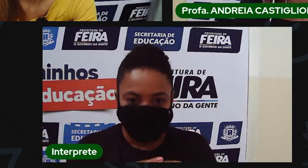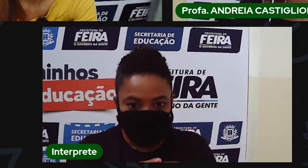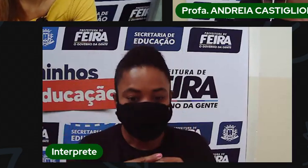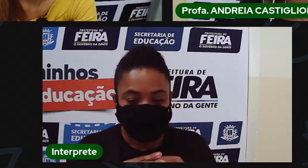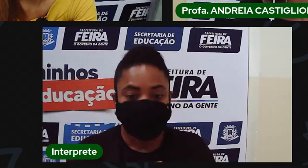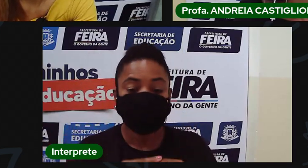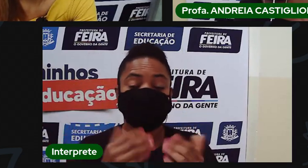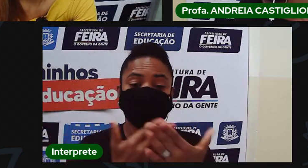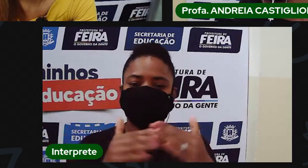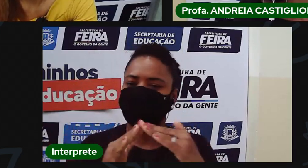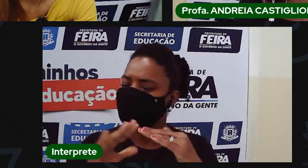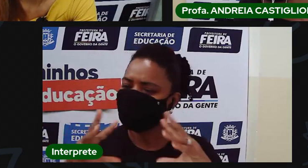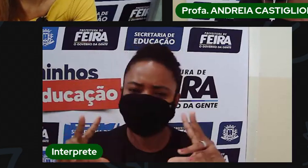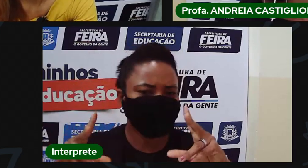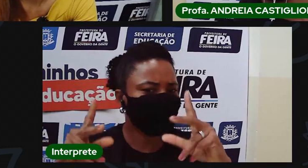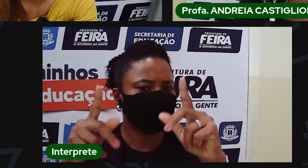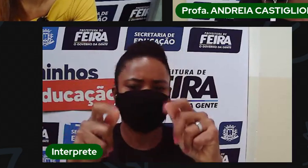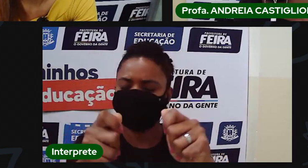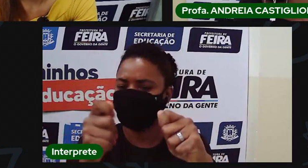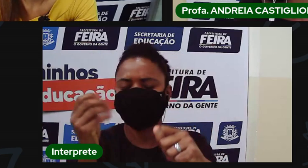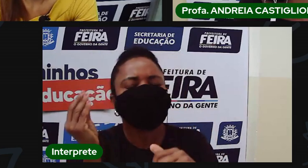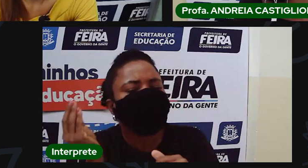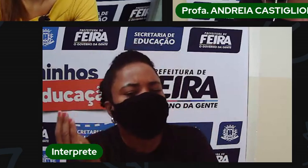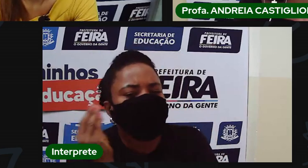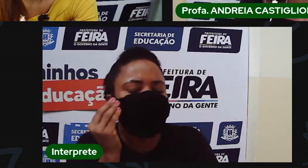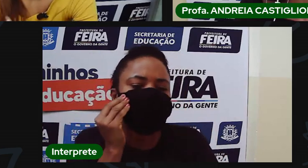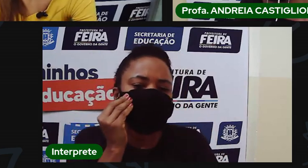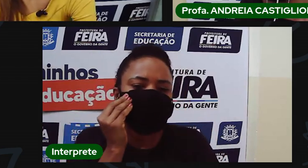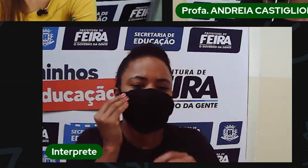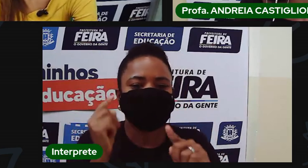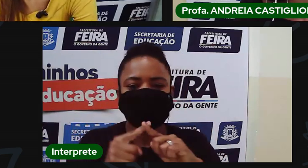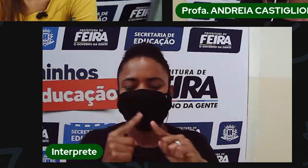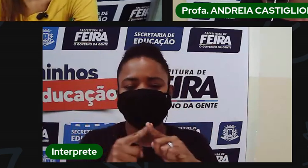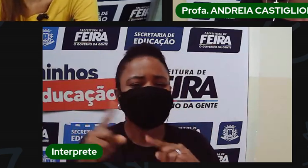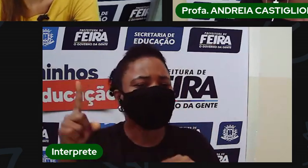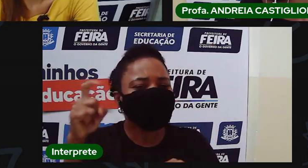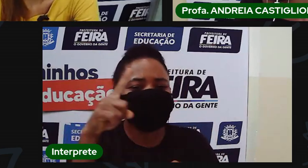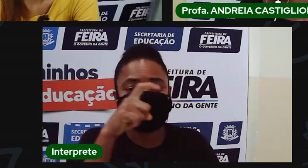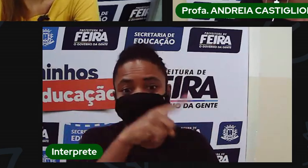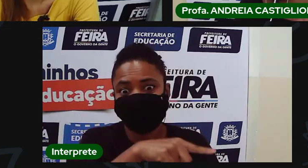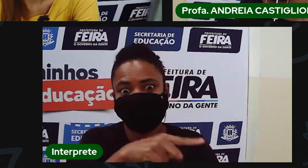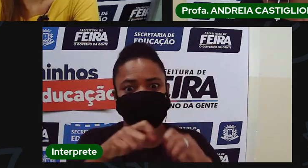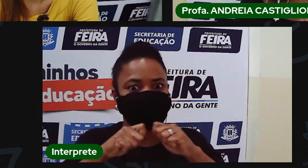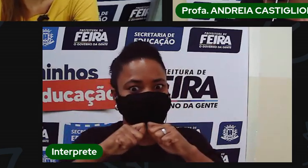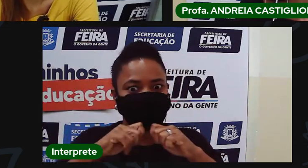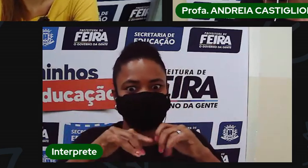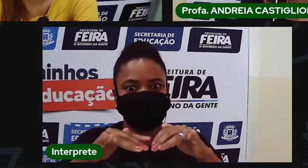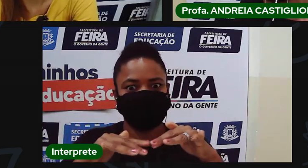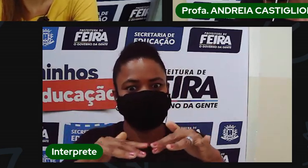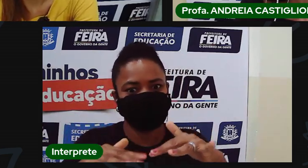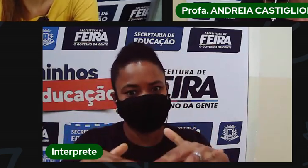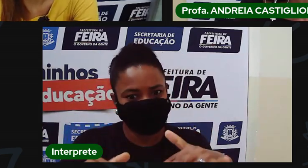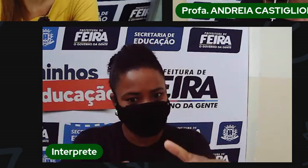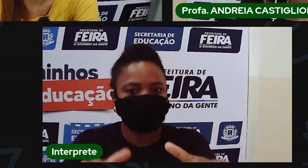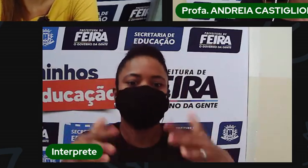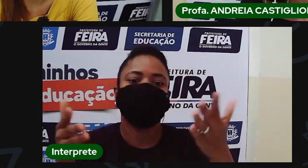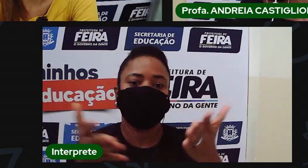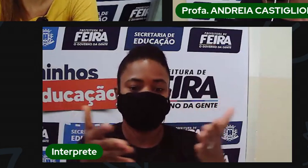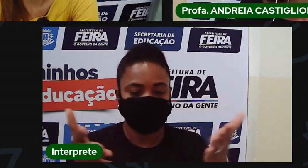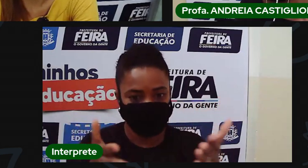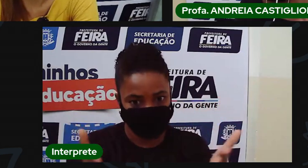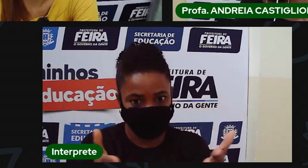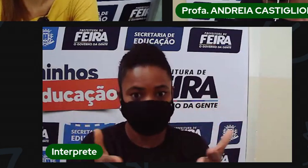muito desafiador. A gente sabe o quanto esse contexto pandêmico tem sido desafiador para todos nós, né? E para a